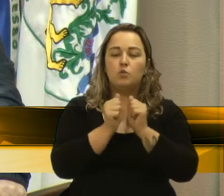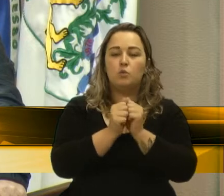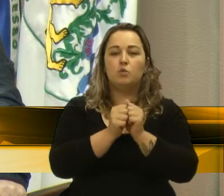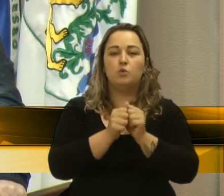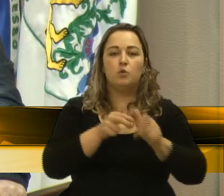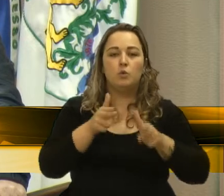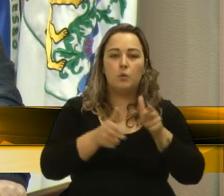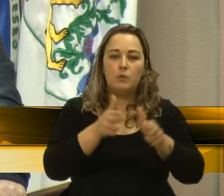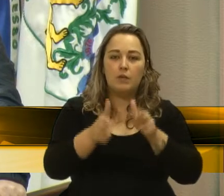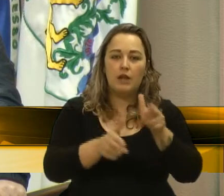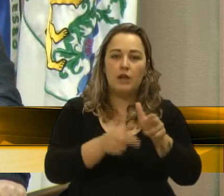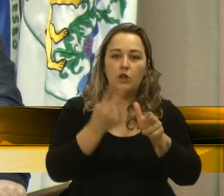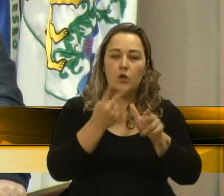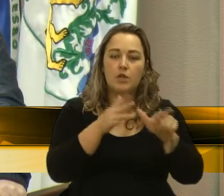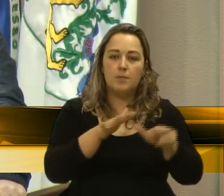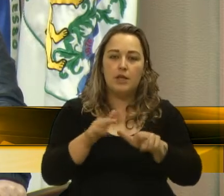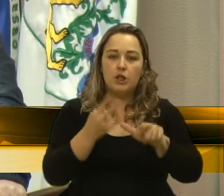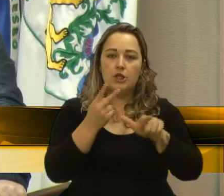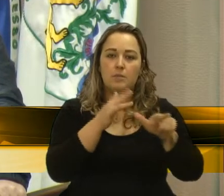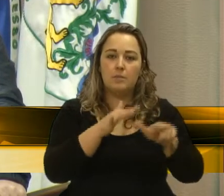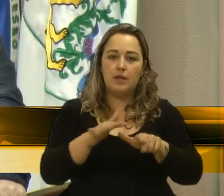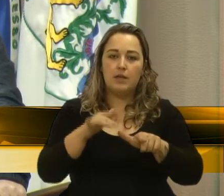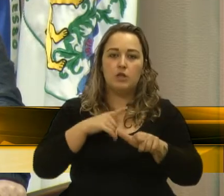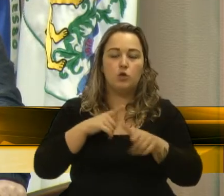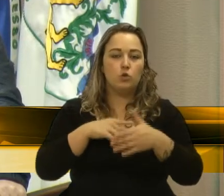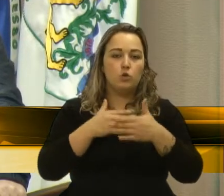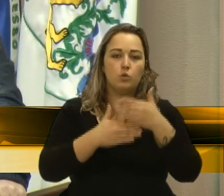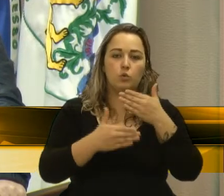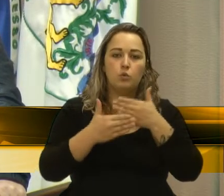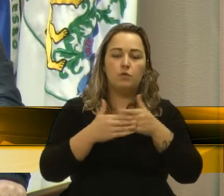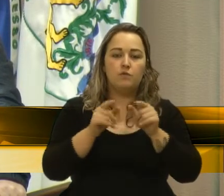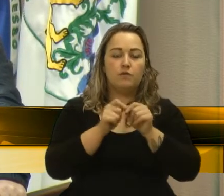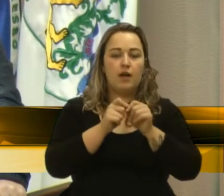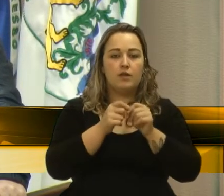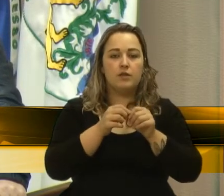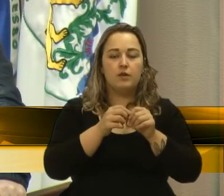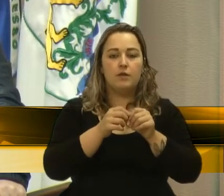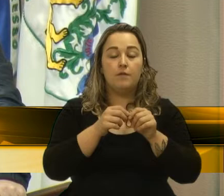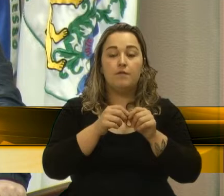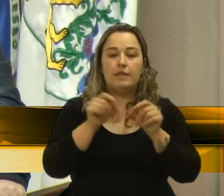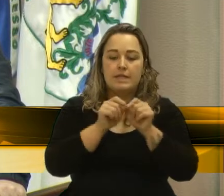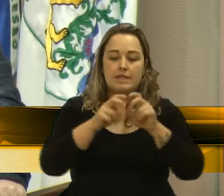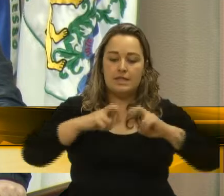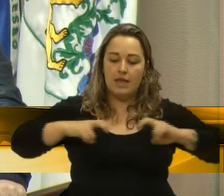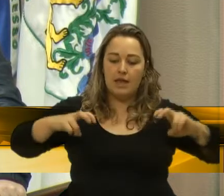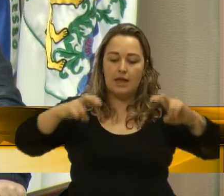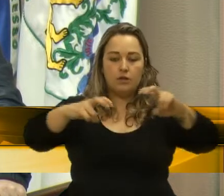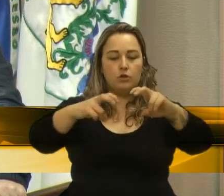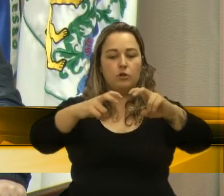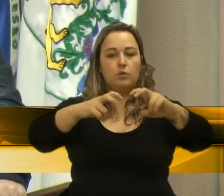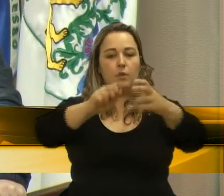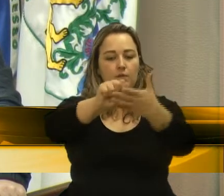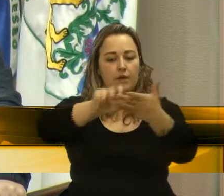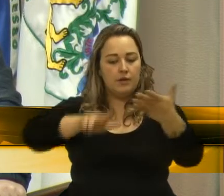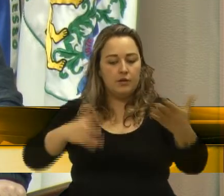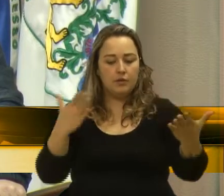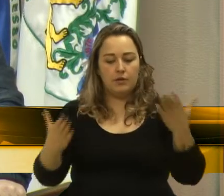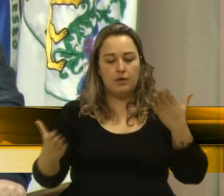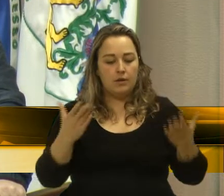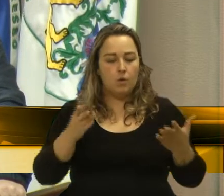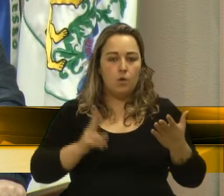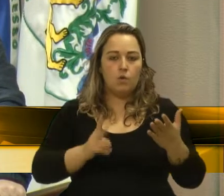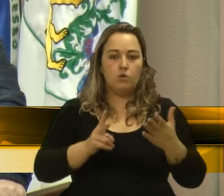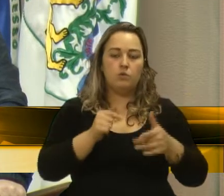De 2 em 2 meses, reúnem todo o trade turístico, fazem um café da manhã, avaliam o que aconteceu nesses últimos 2 meses e seguem o